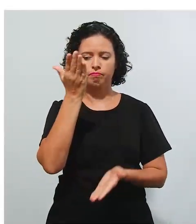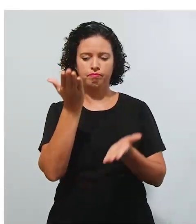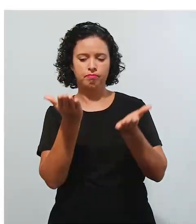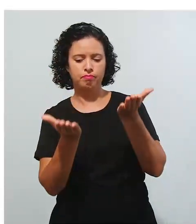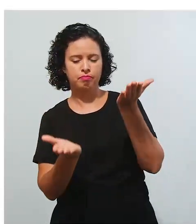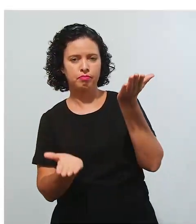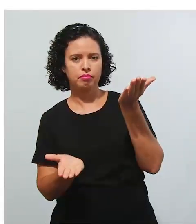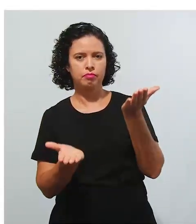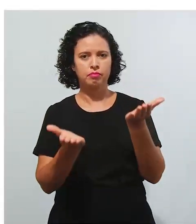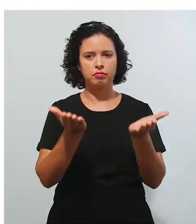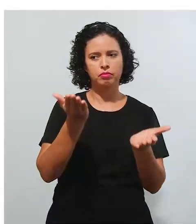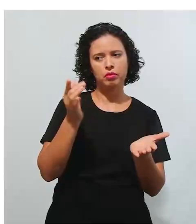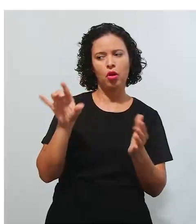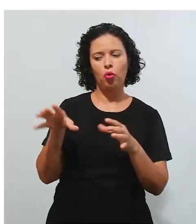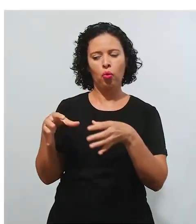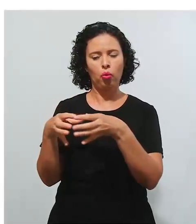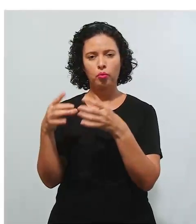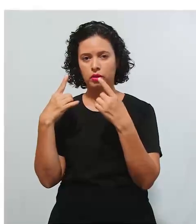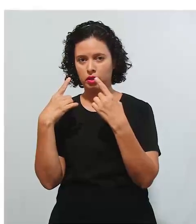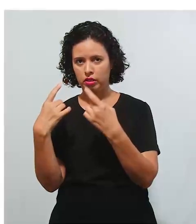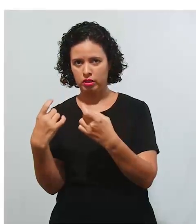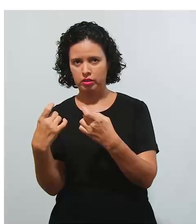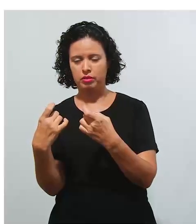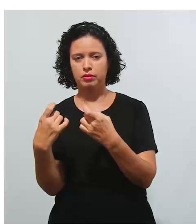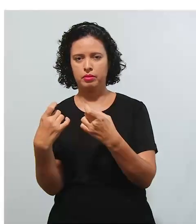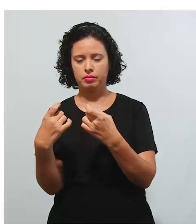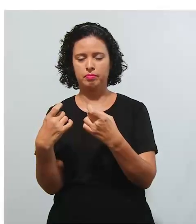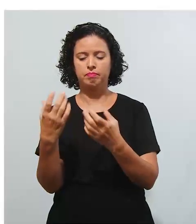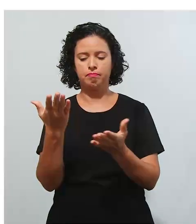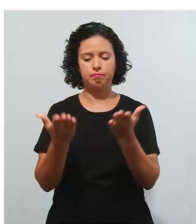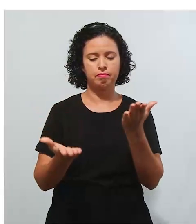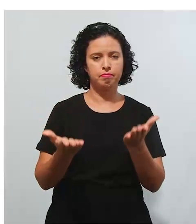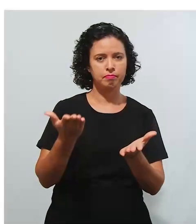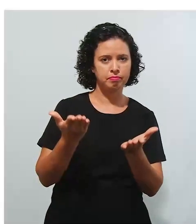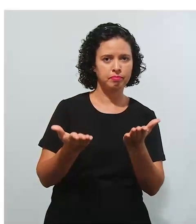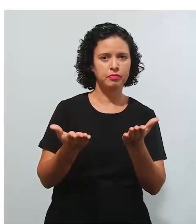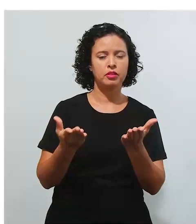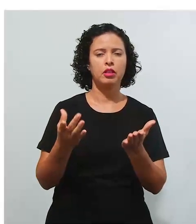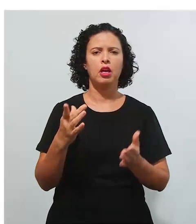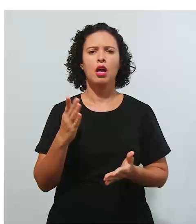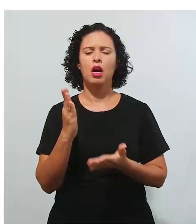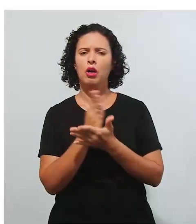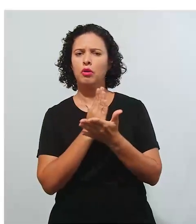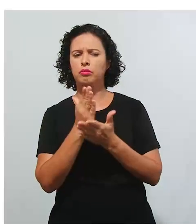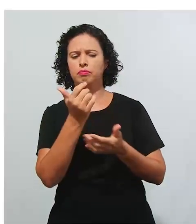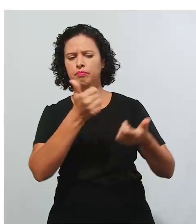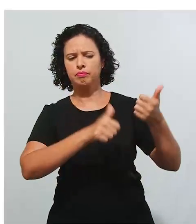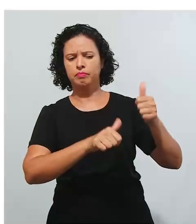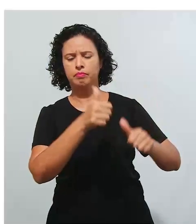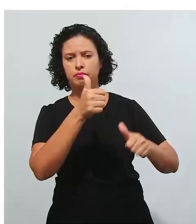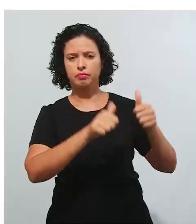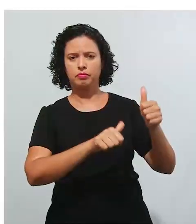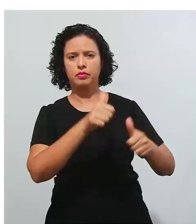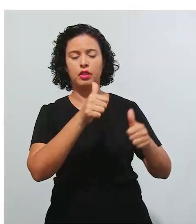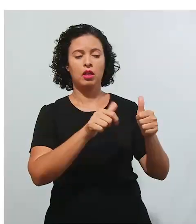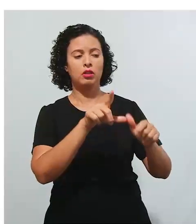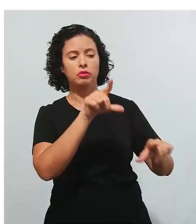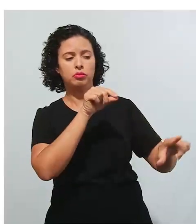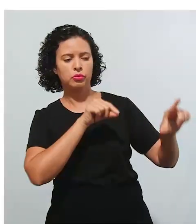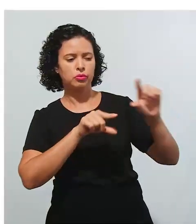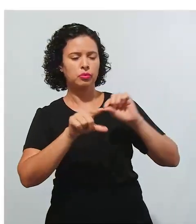os atores de pressão da fase anterior, quando as alternativas são analisadas e